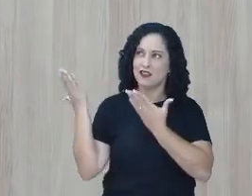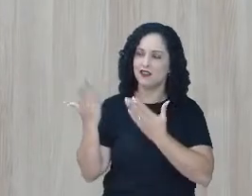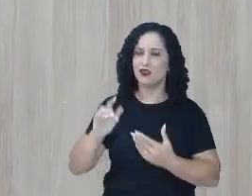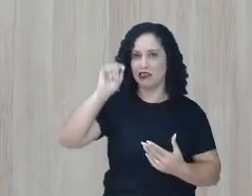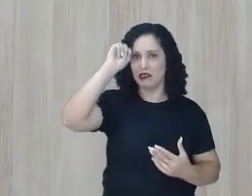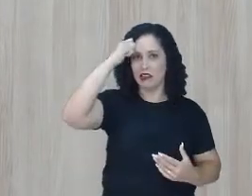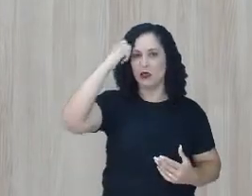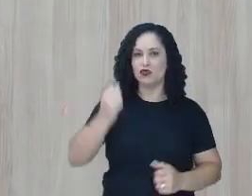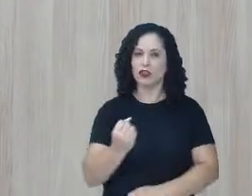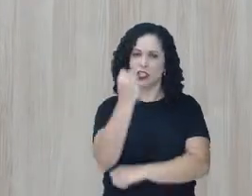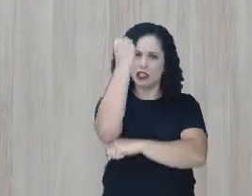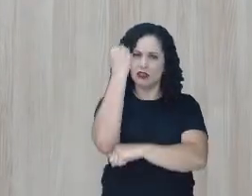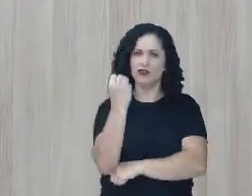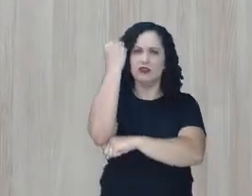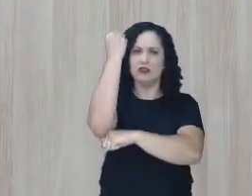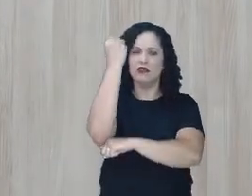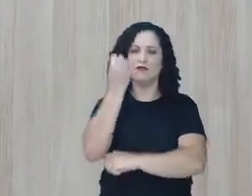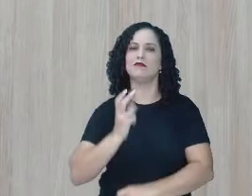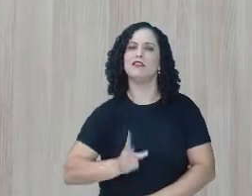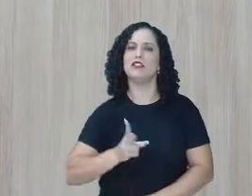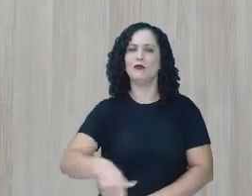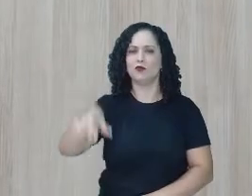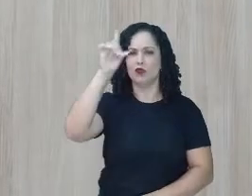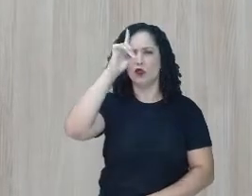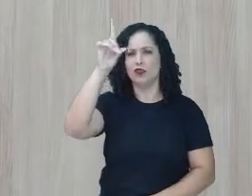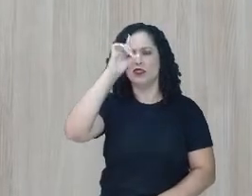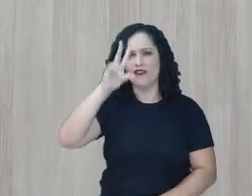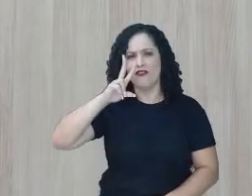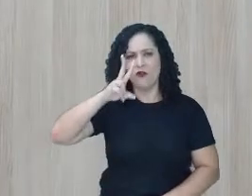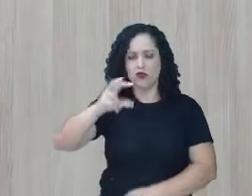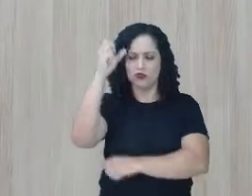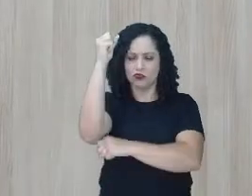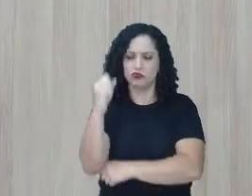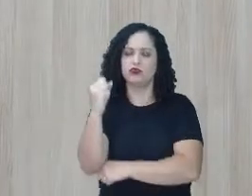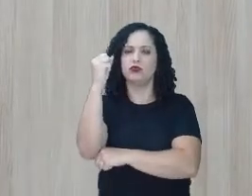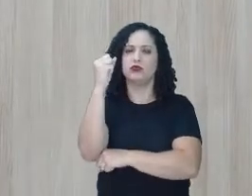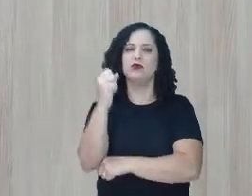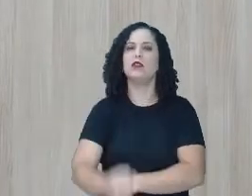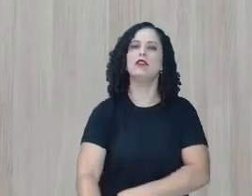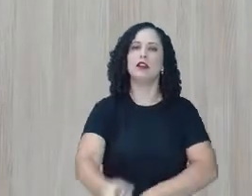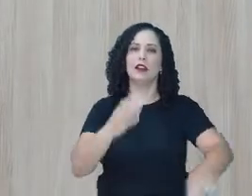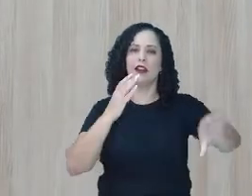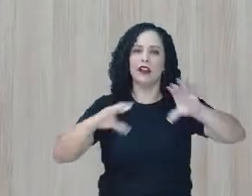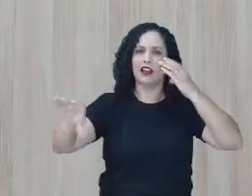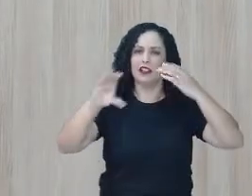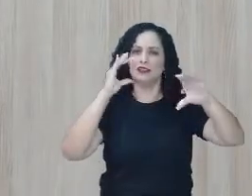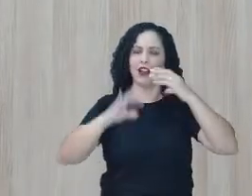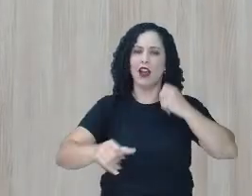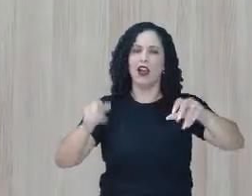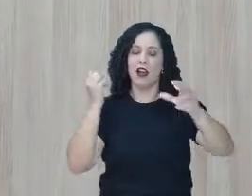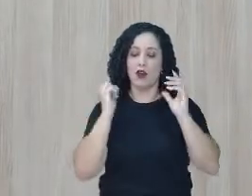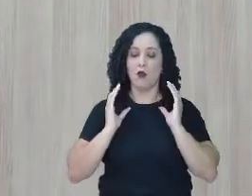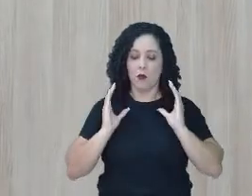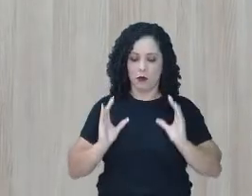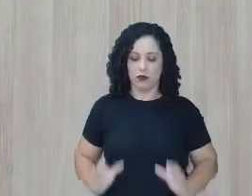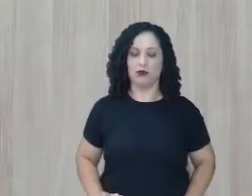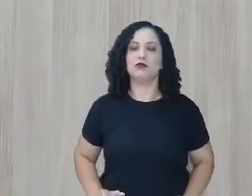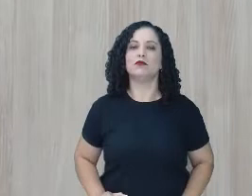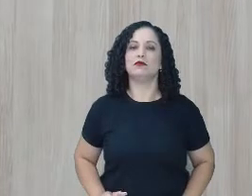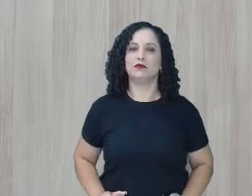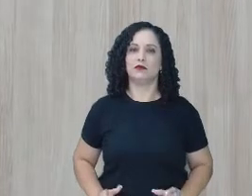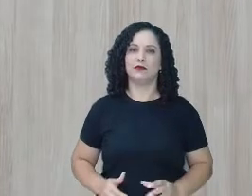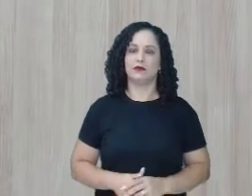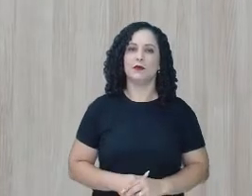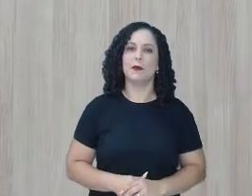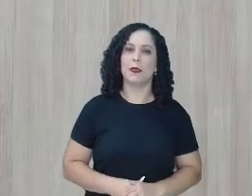né, resistiam cotidianamente, também através da estética, através do canto, né, através do comportamento, né? Então a gente vai ver